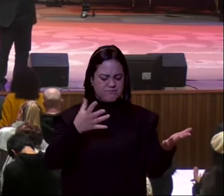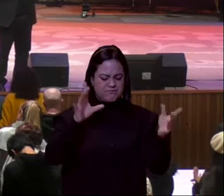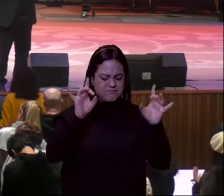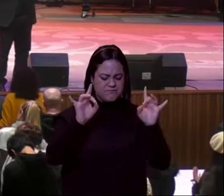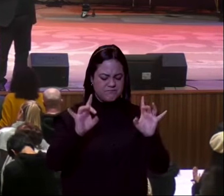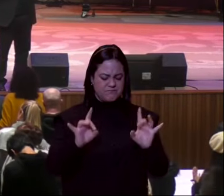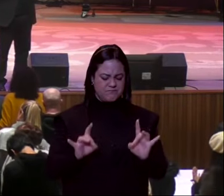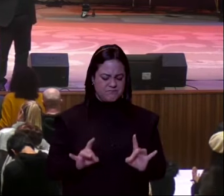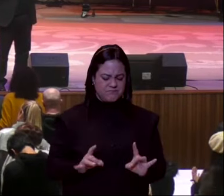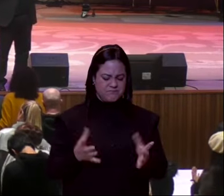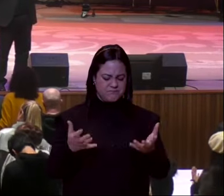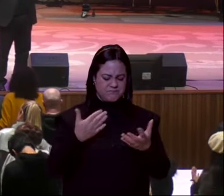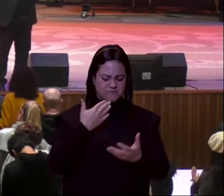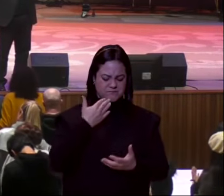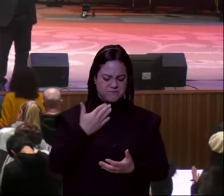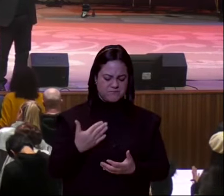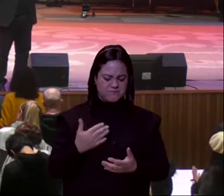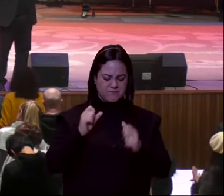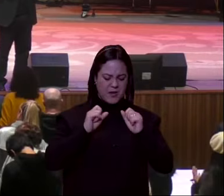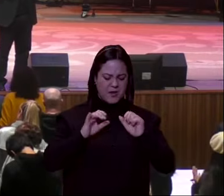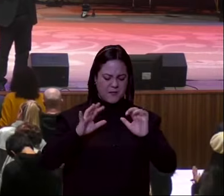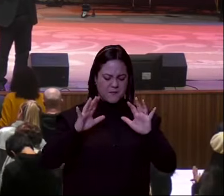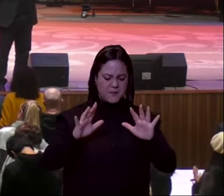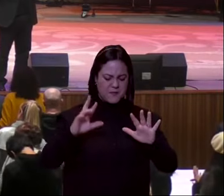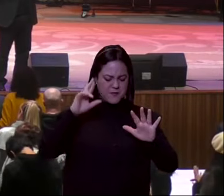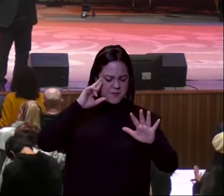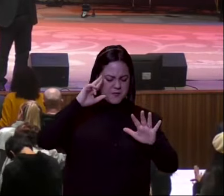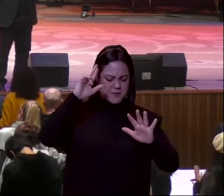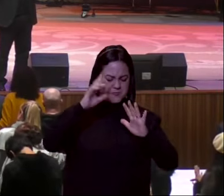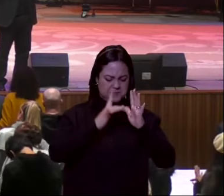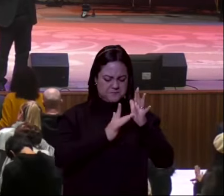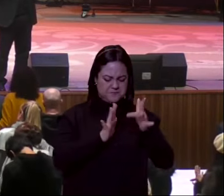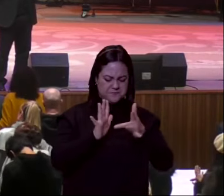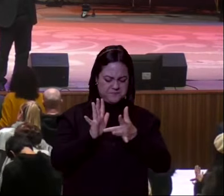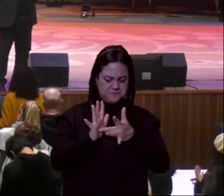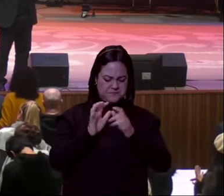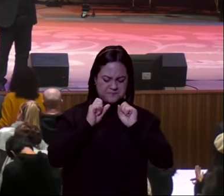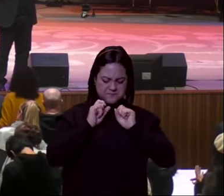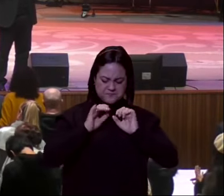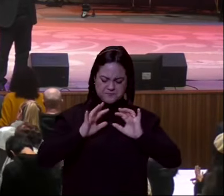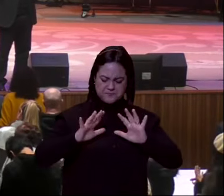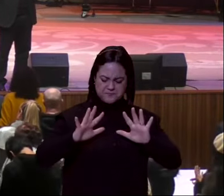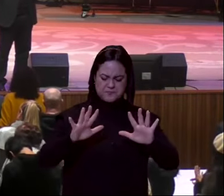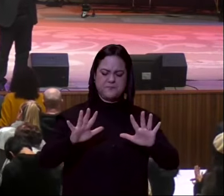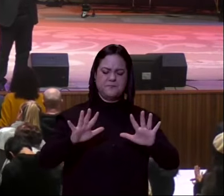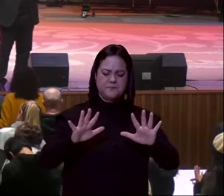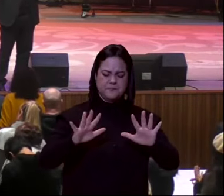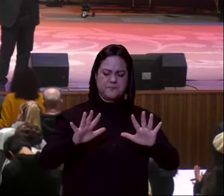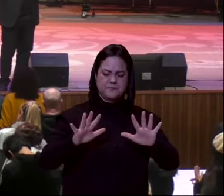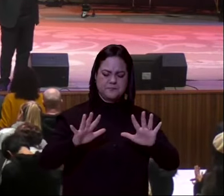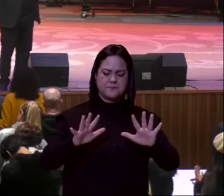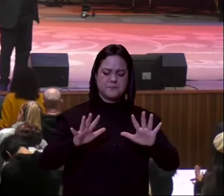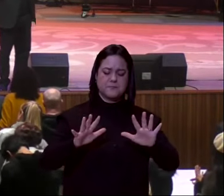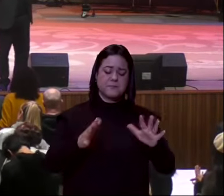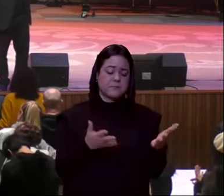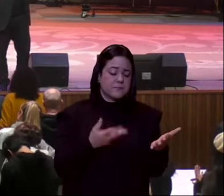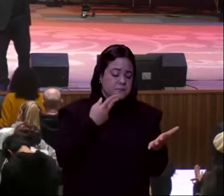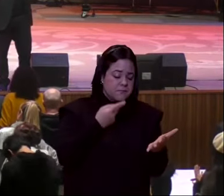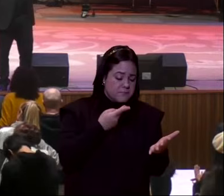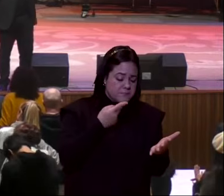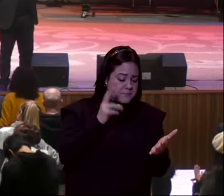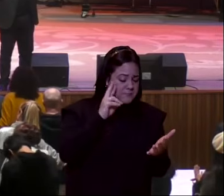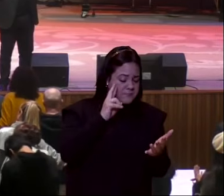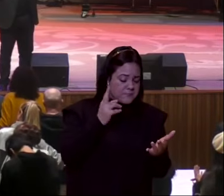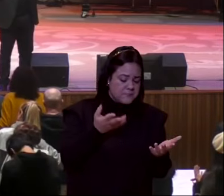precioso, e eu quero te pedir: abençoa, Senhor Jesus, abençoa, abençoa. Eu acabei de falar,